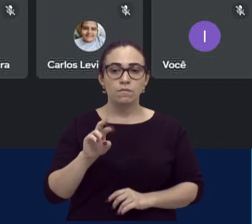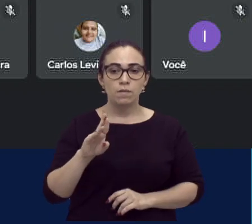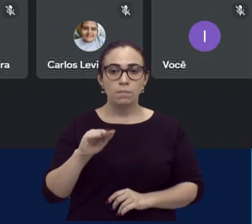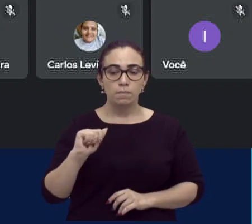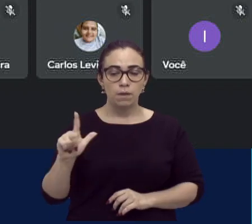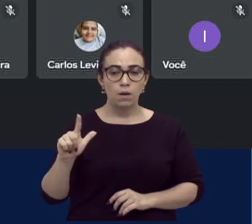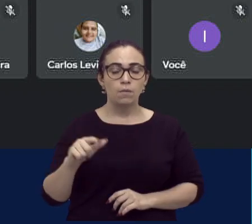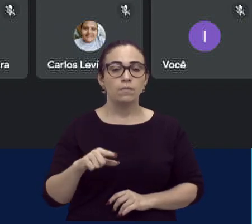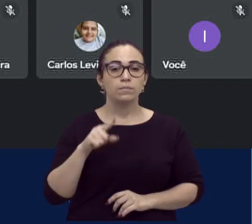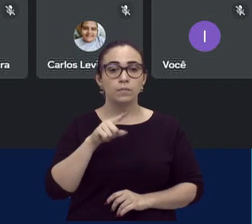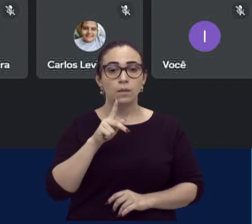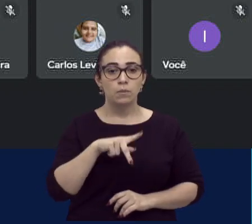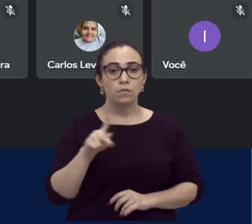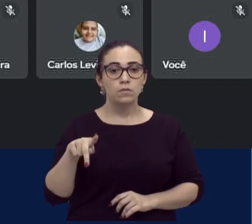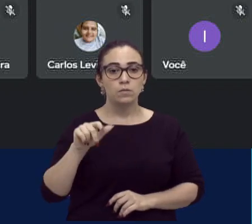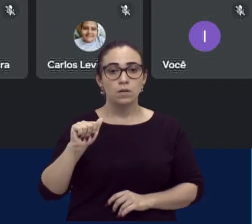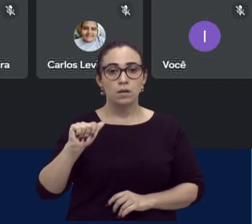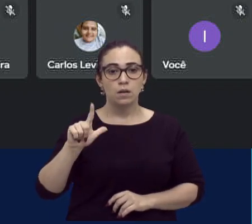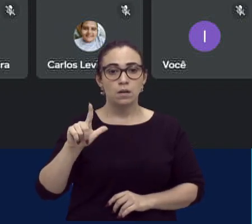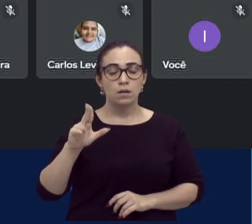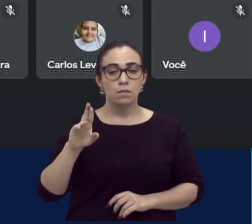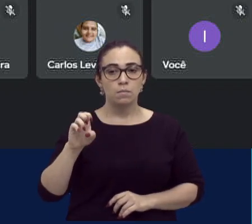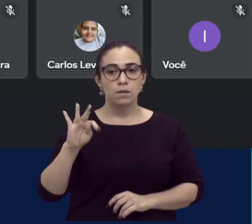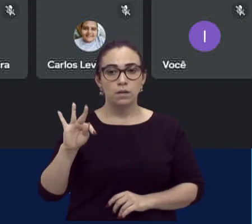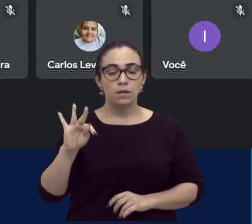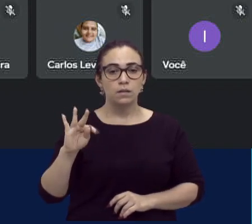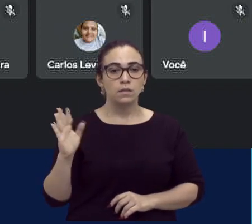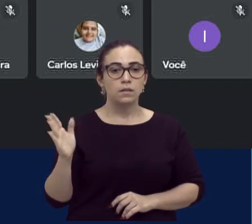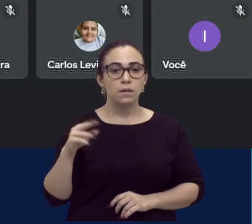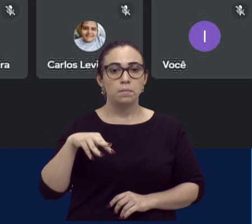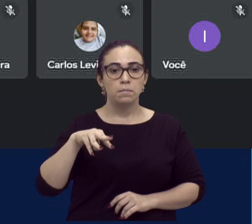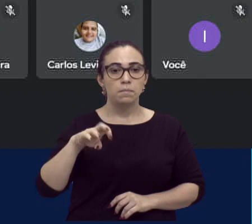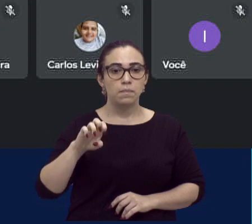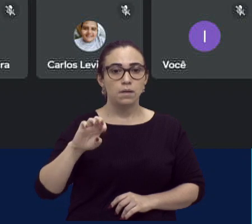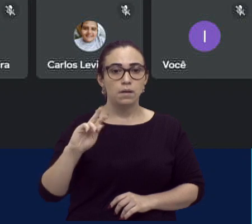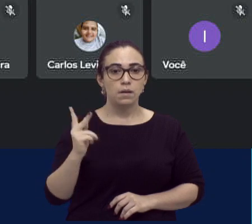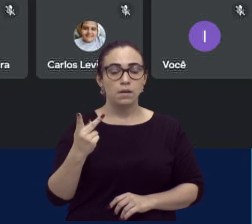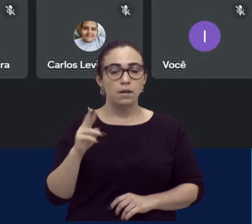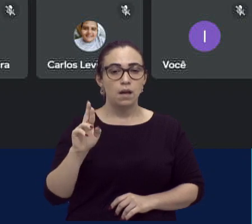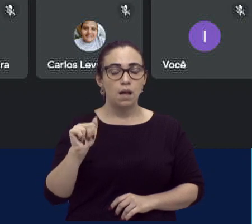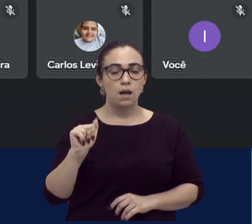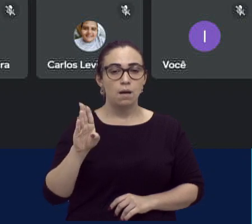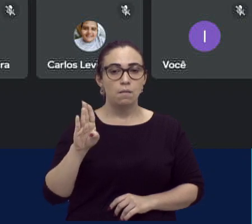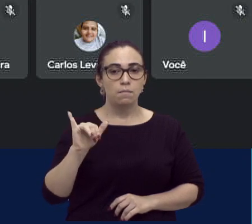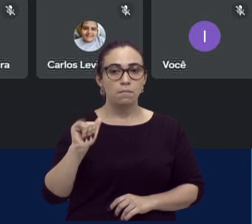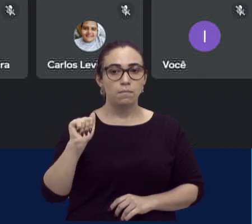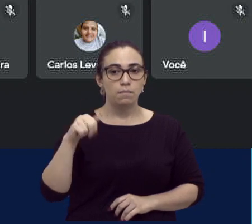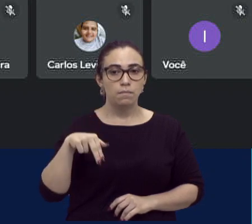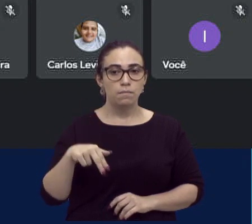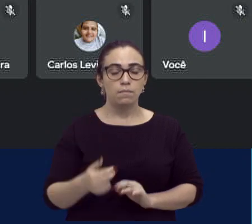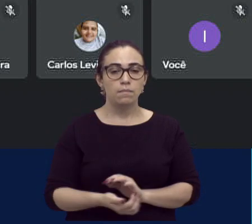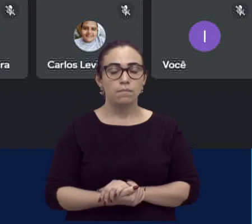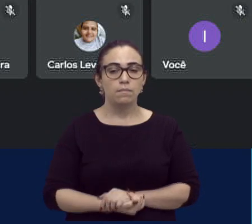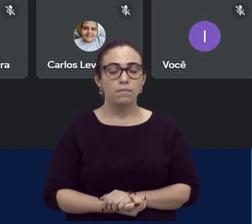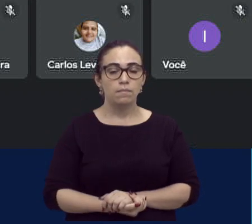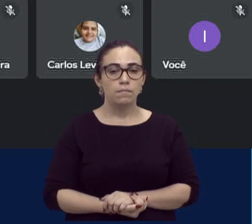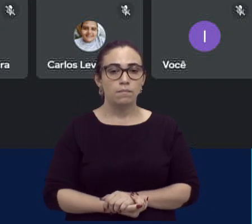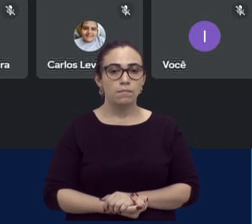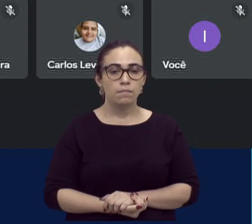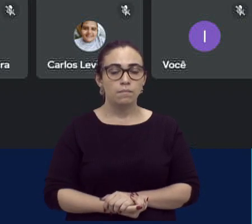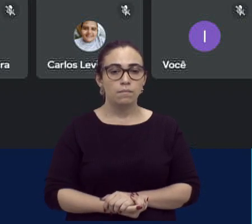professor Albert, não sei bem assim. Eu acho que seria